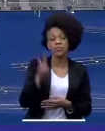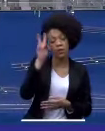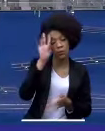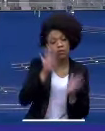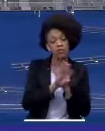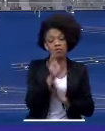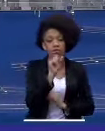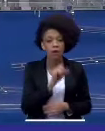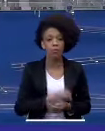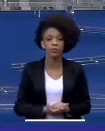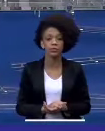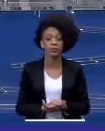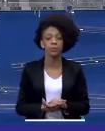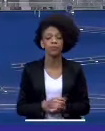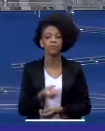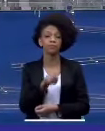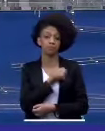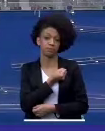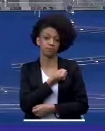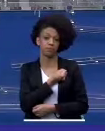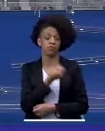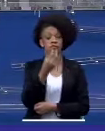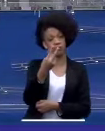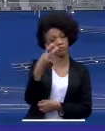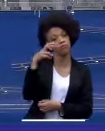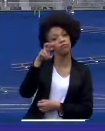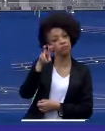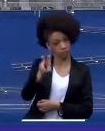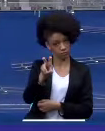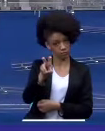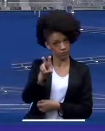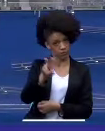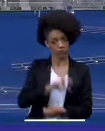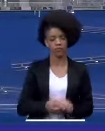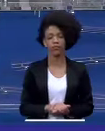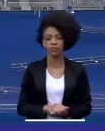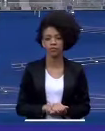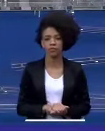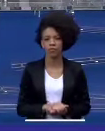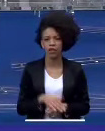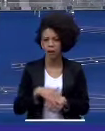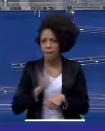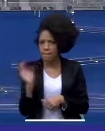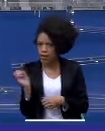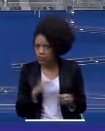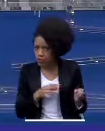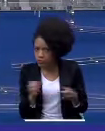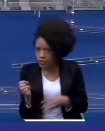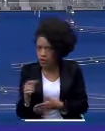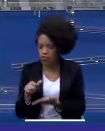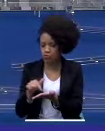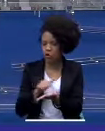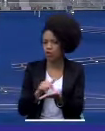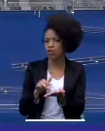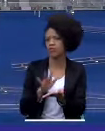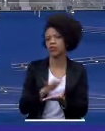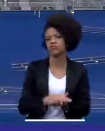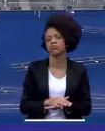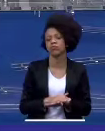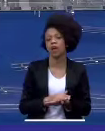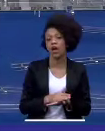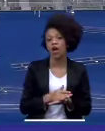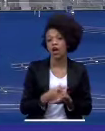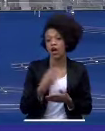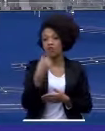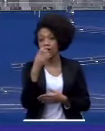bola azul número 25 azul 25 e vem mais novidades na lotofácil a partir do dia